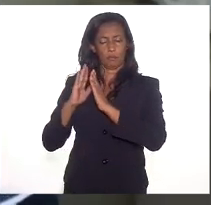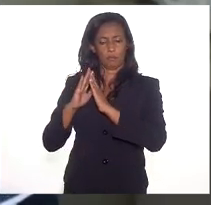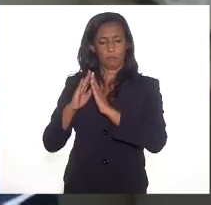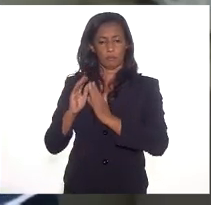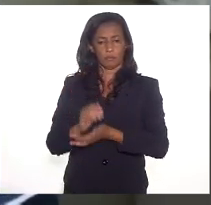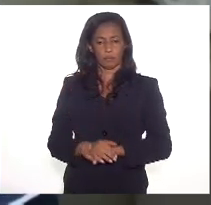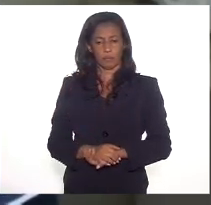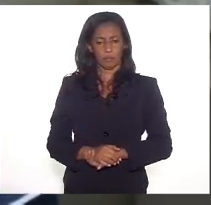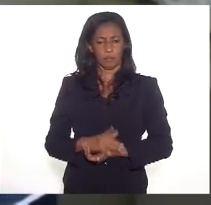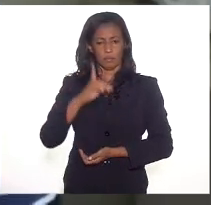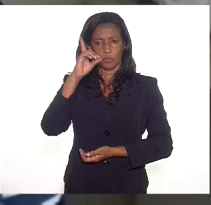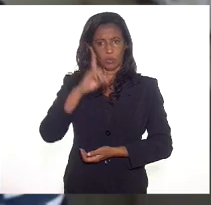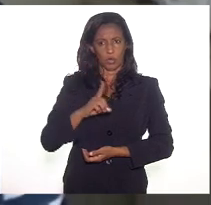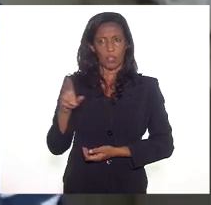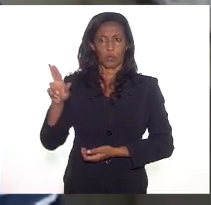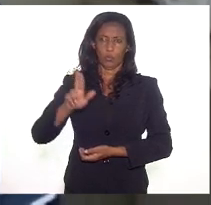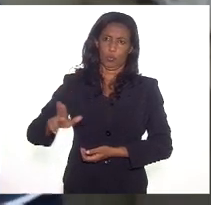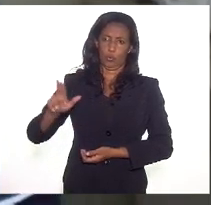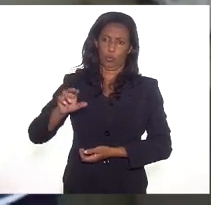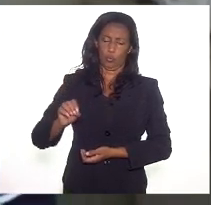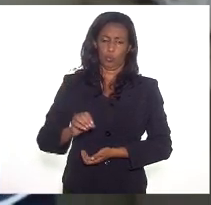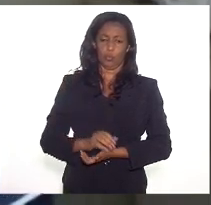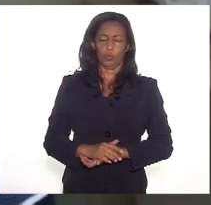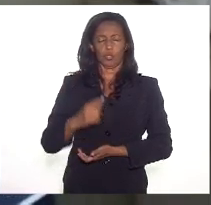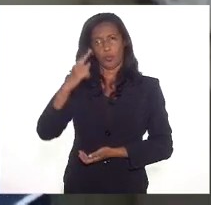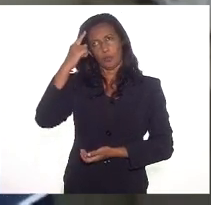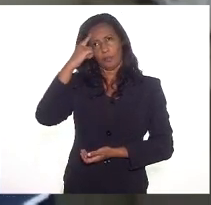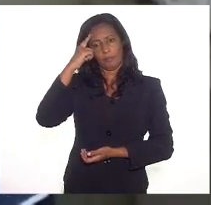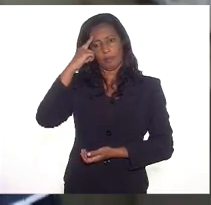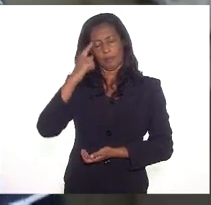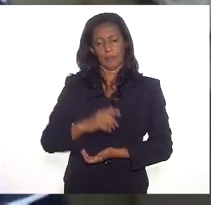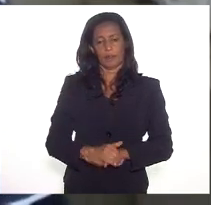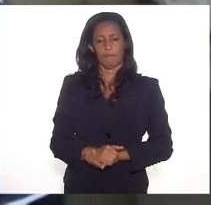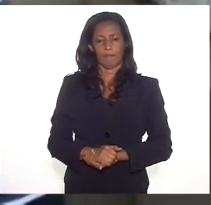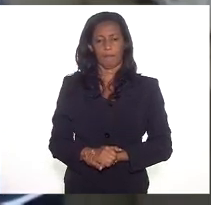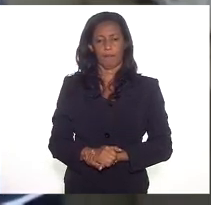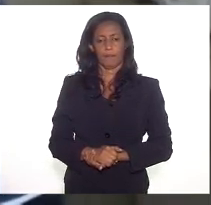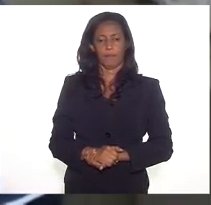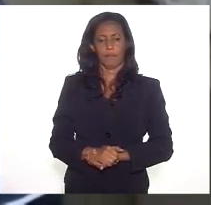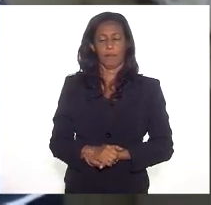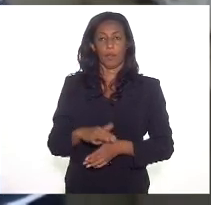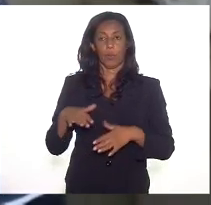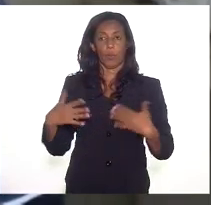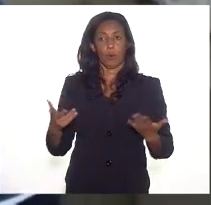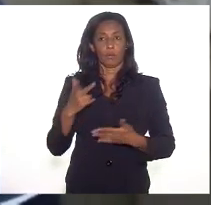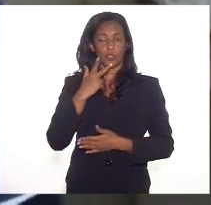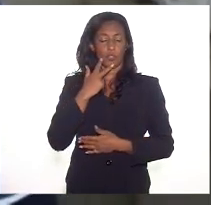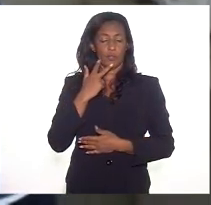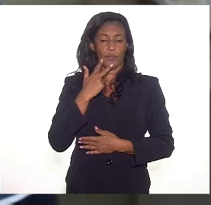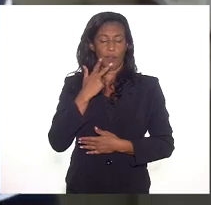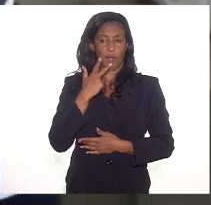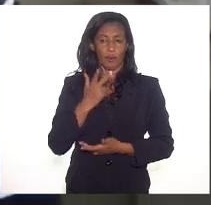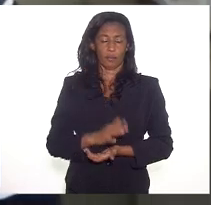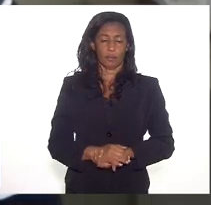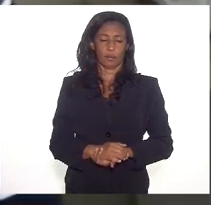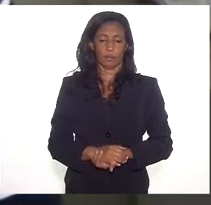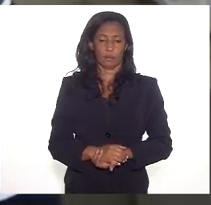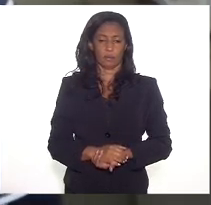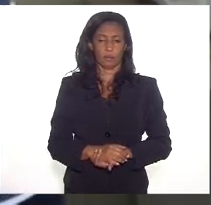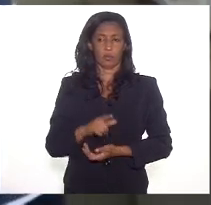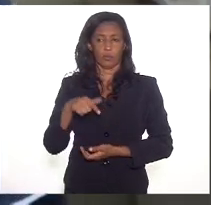o direito real de uso, a gente pode pensar, né, quando é, trata-se, deputada Lucinha, de